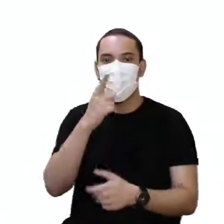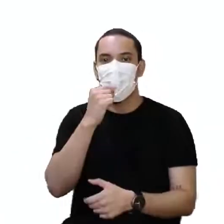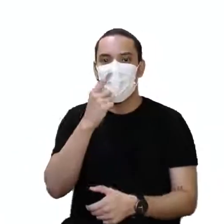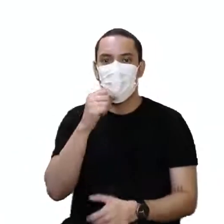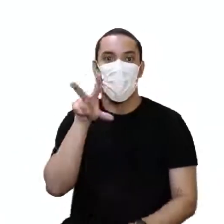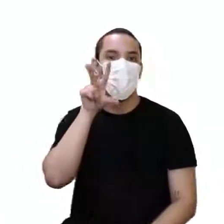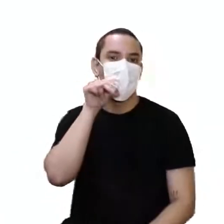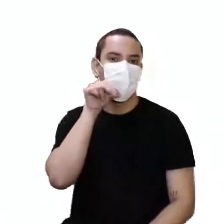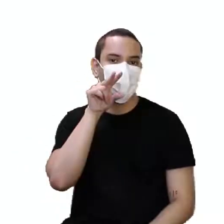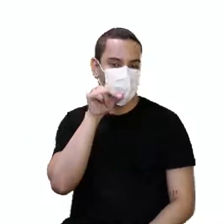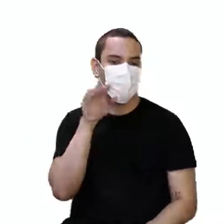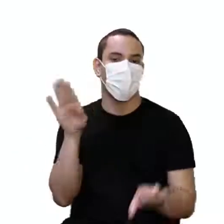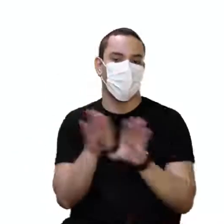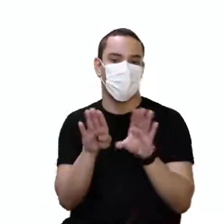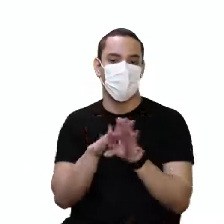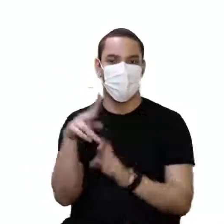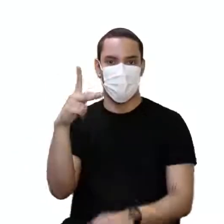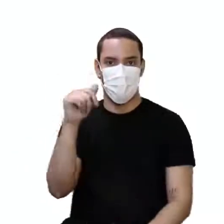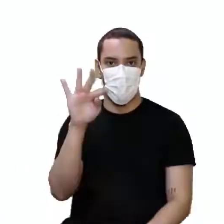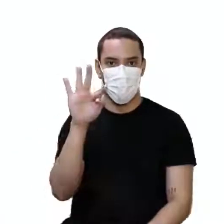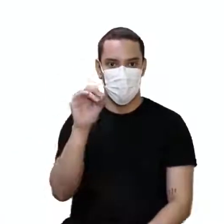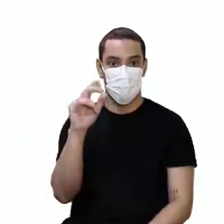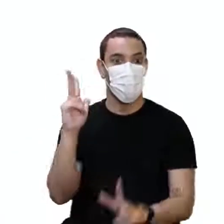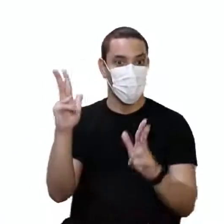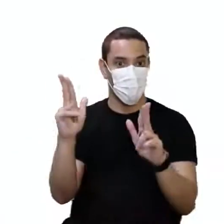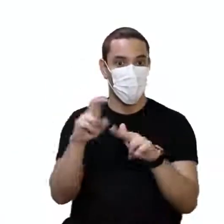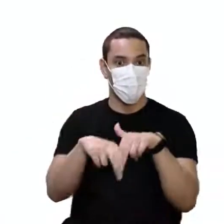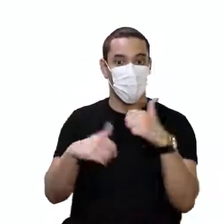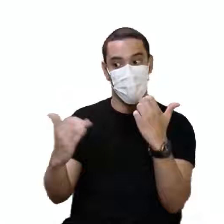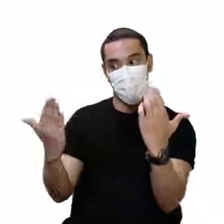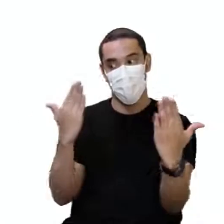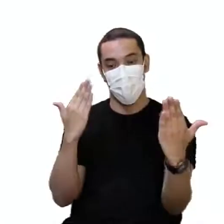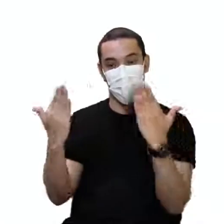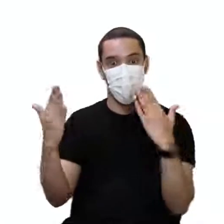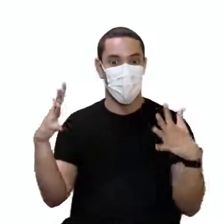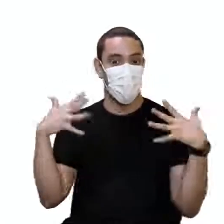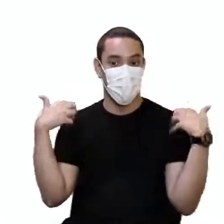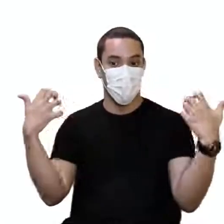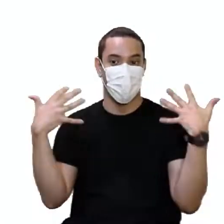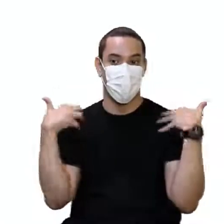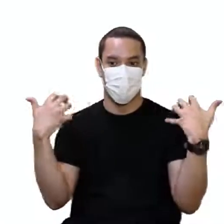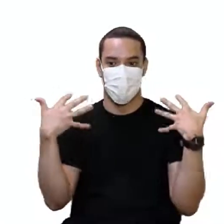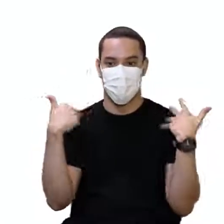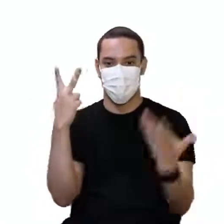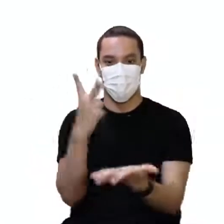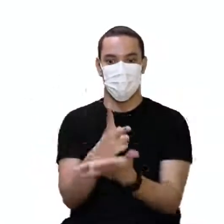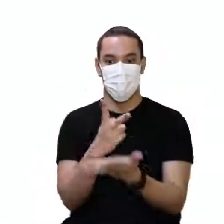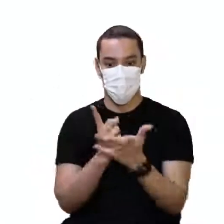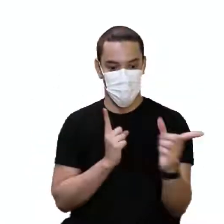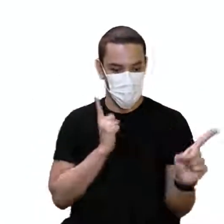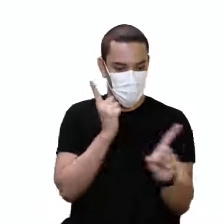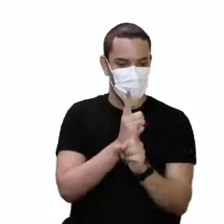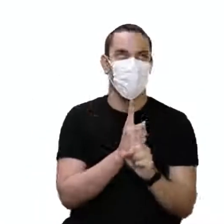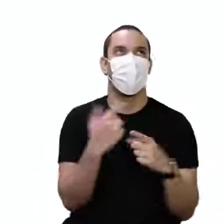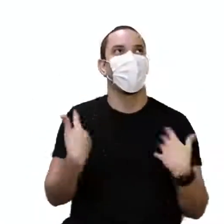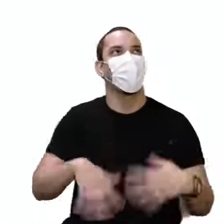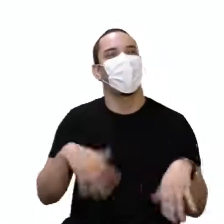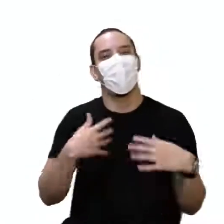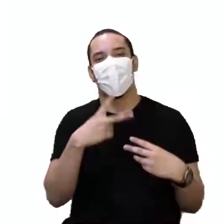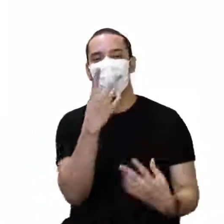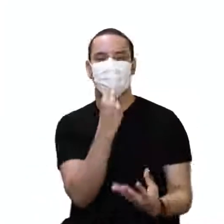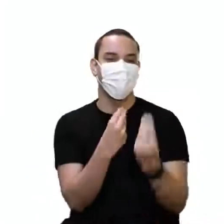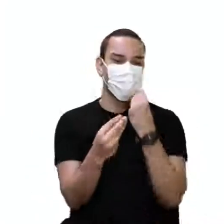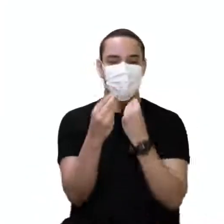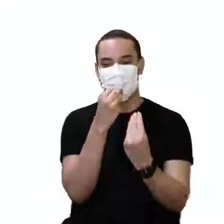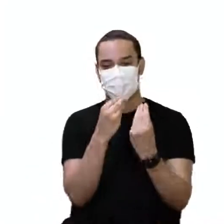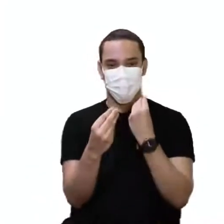seu alimento, né? A gente vê, é legal assim comparar essa alegria desses animais quando eles encontram o seu alimento,